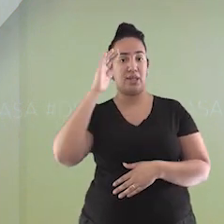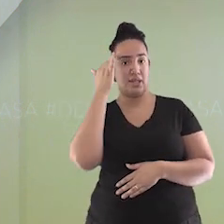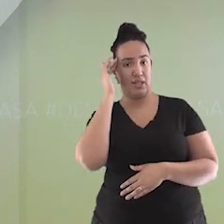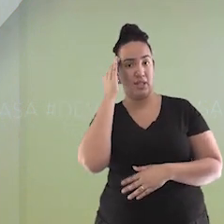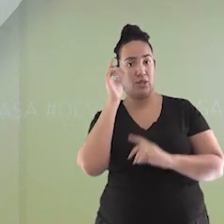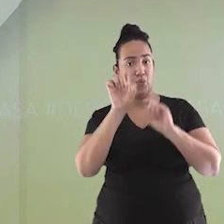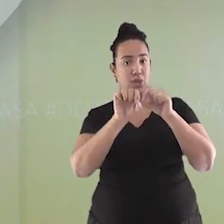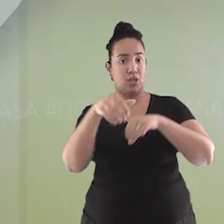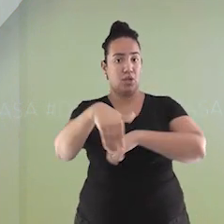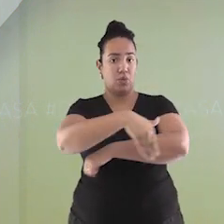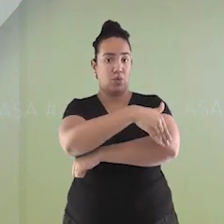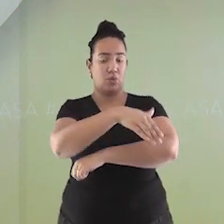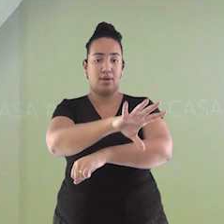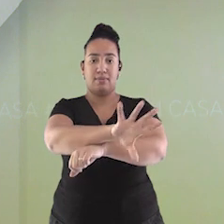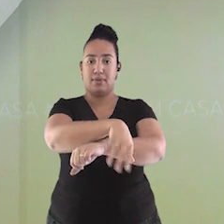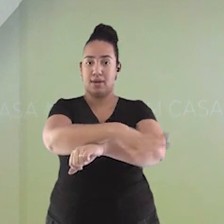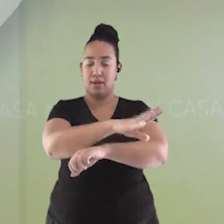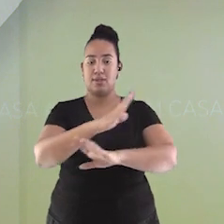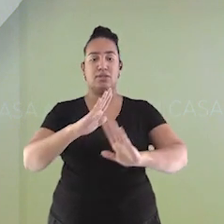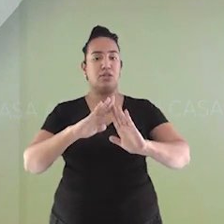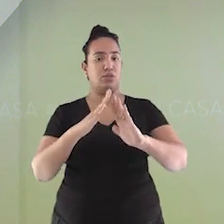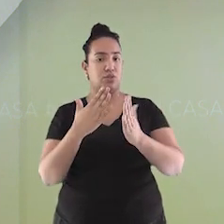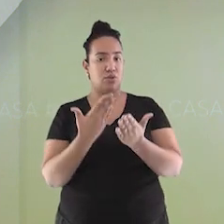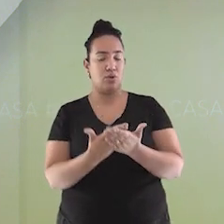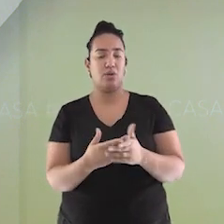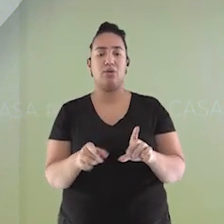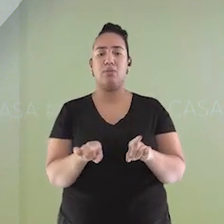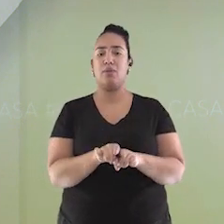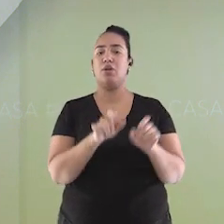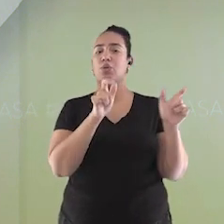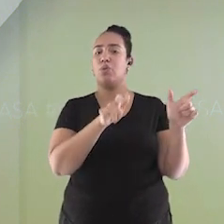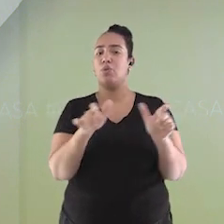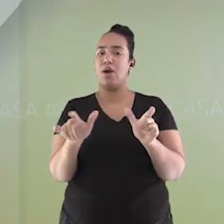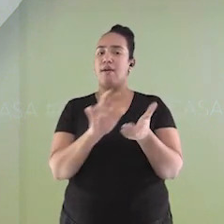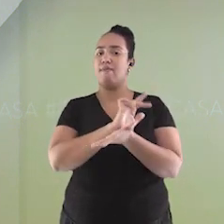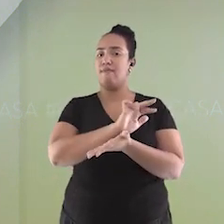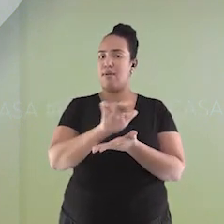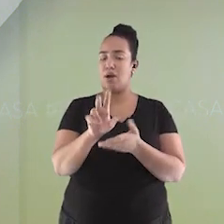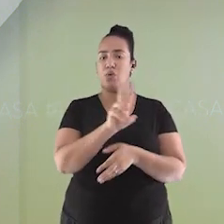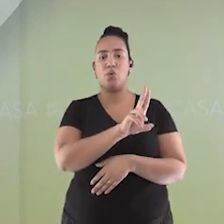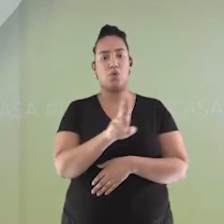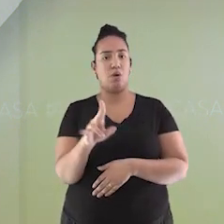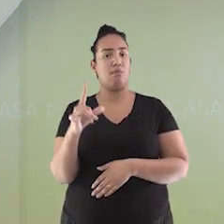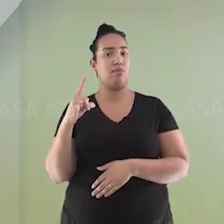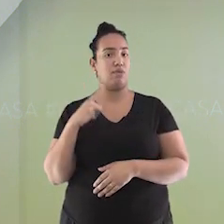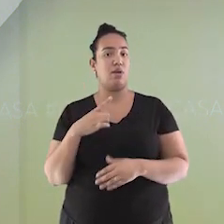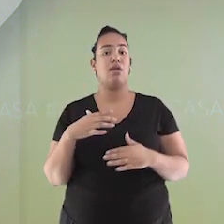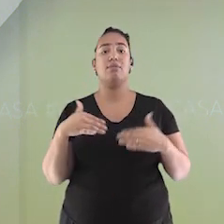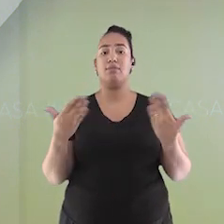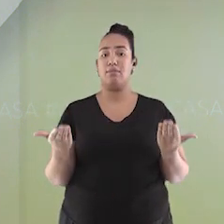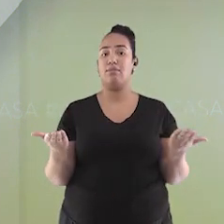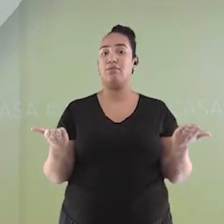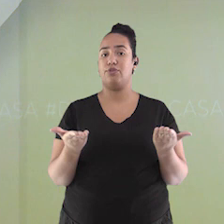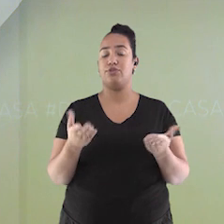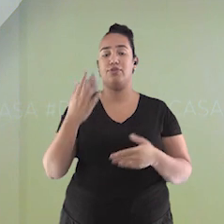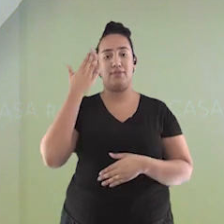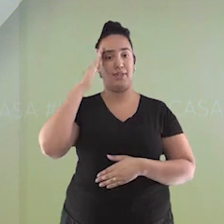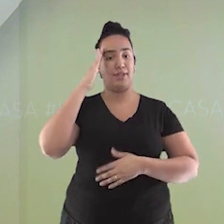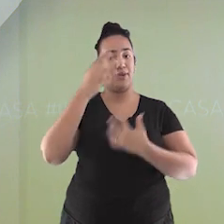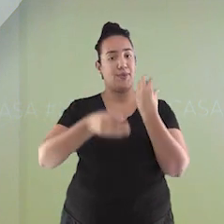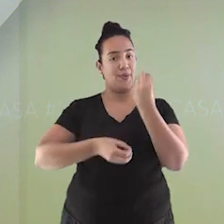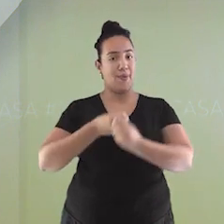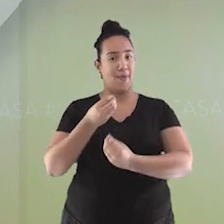as ruas, praças, escolas e outros lugares têm nomes e vamos compreender a